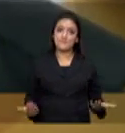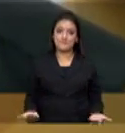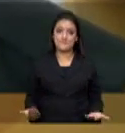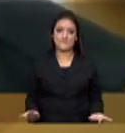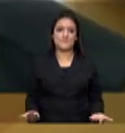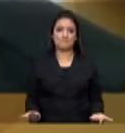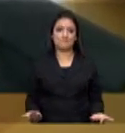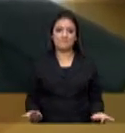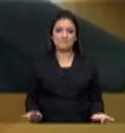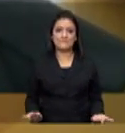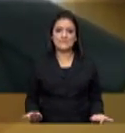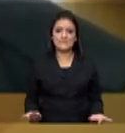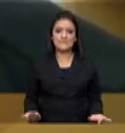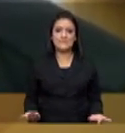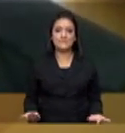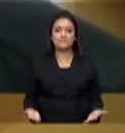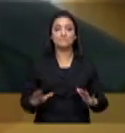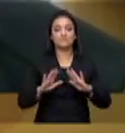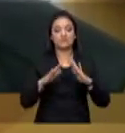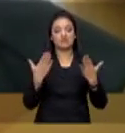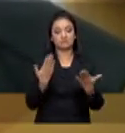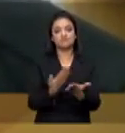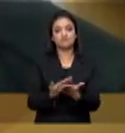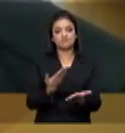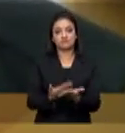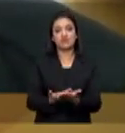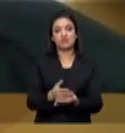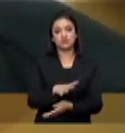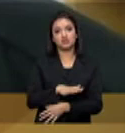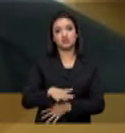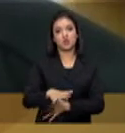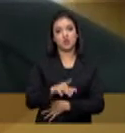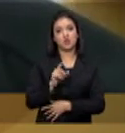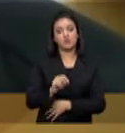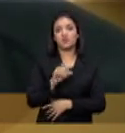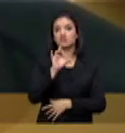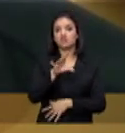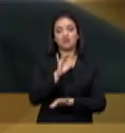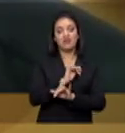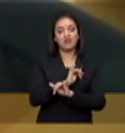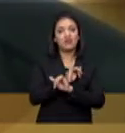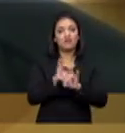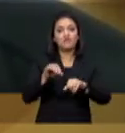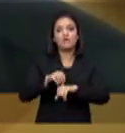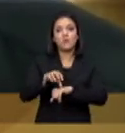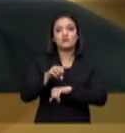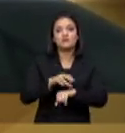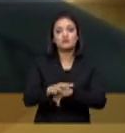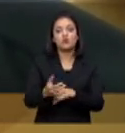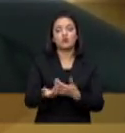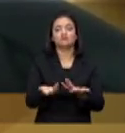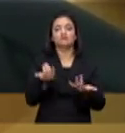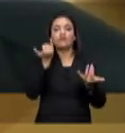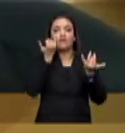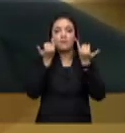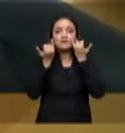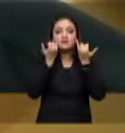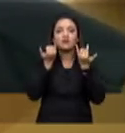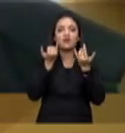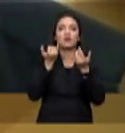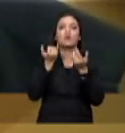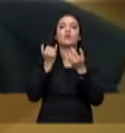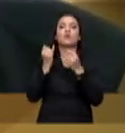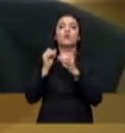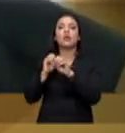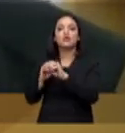Por todo o dever, o que espera-se aqui seria informação, publicidade de caráter